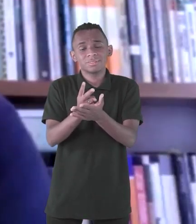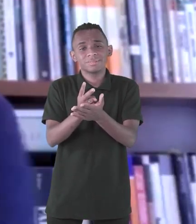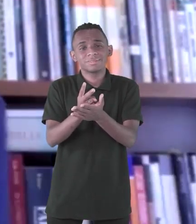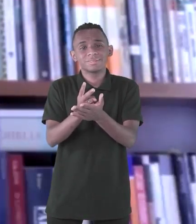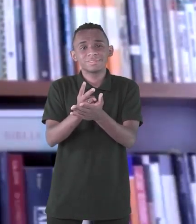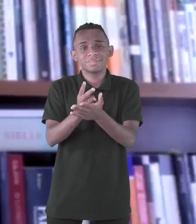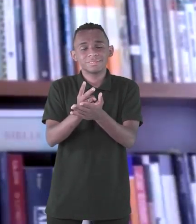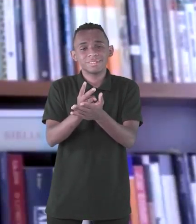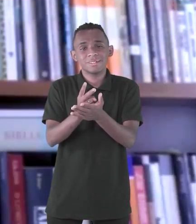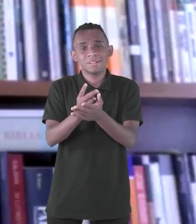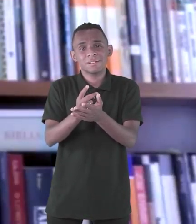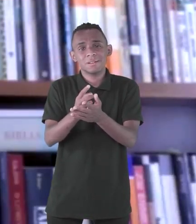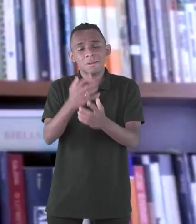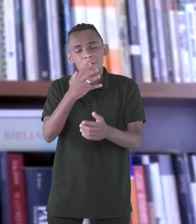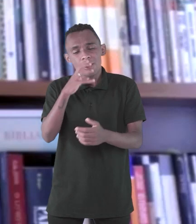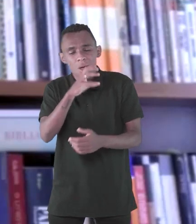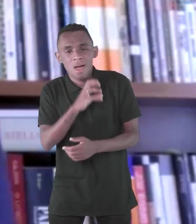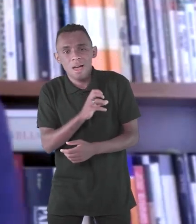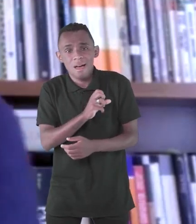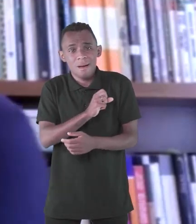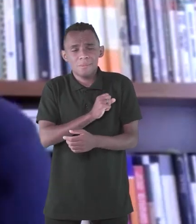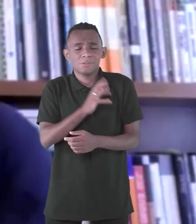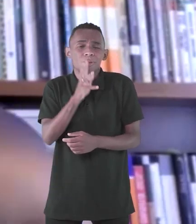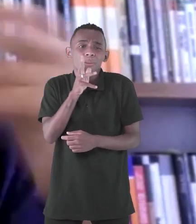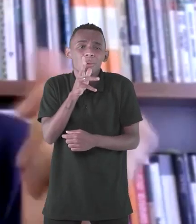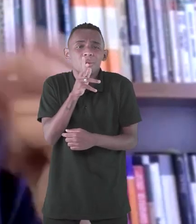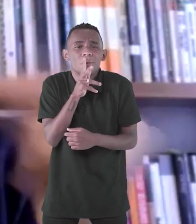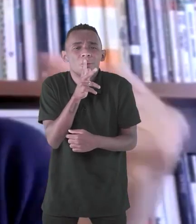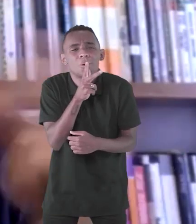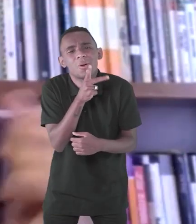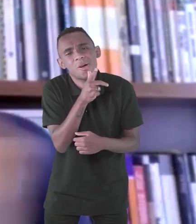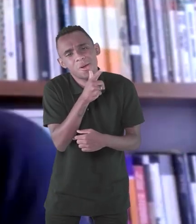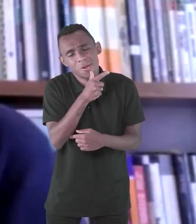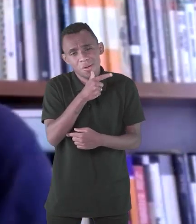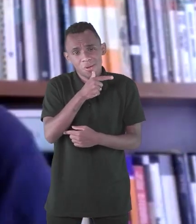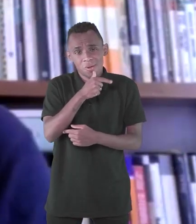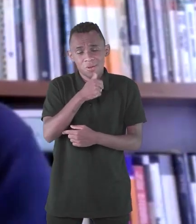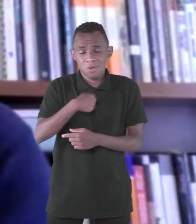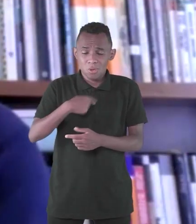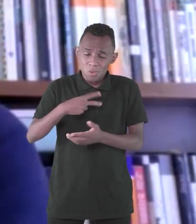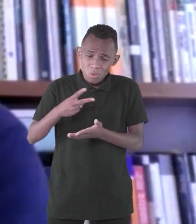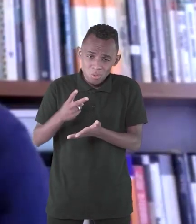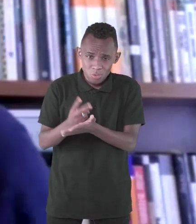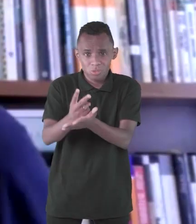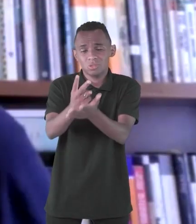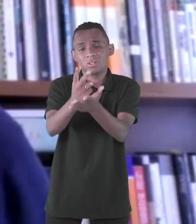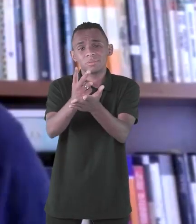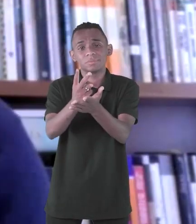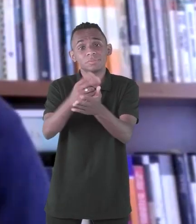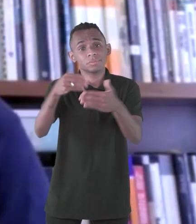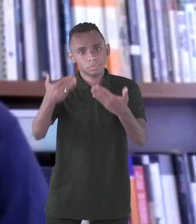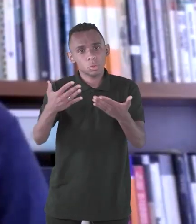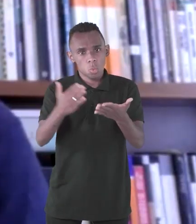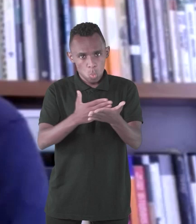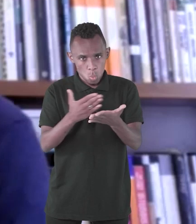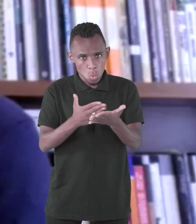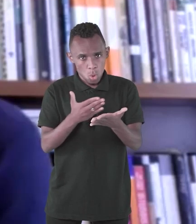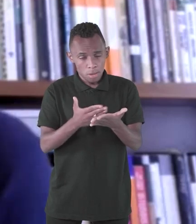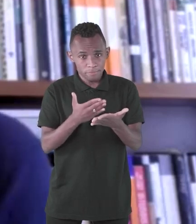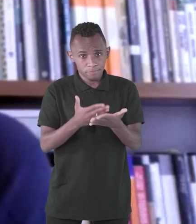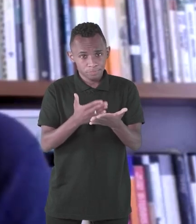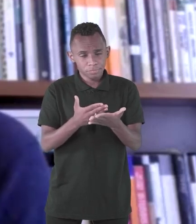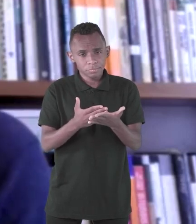consegui seguir adiante no romance. Demorou muito tempo para eu ir ali adiante. Então, o